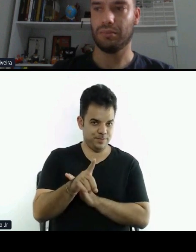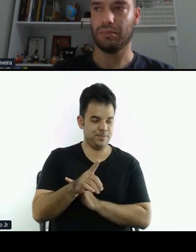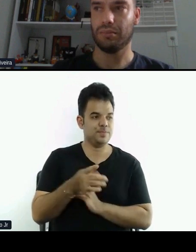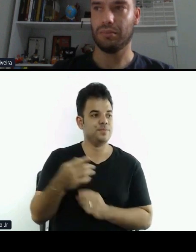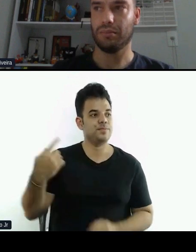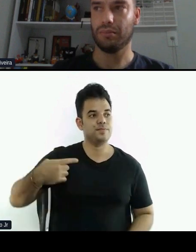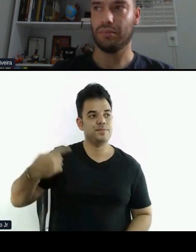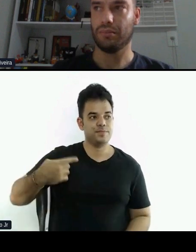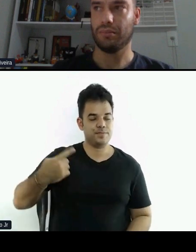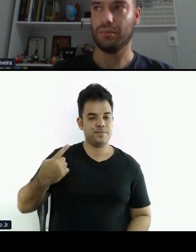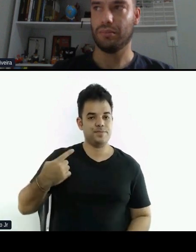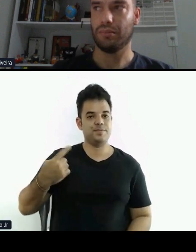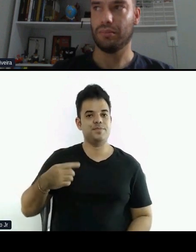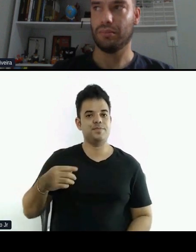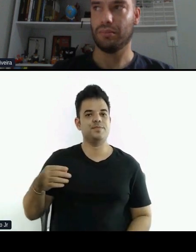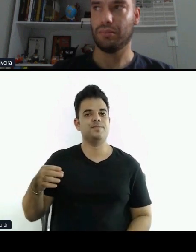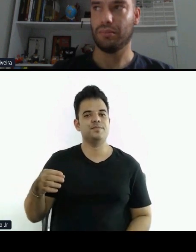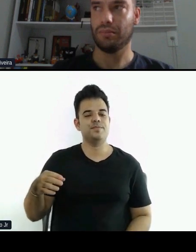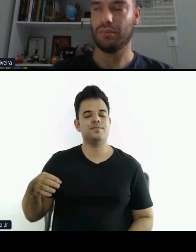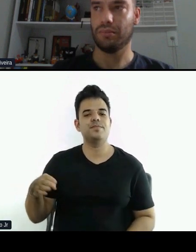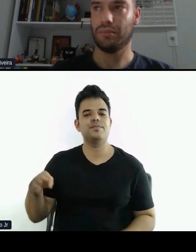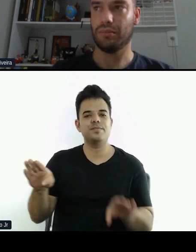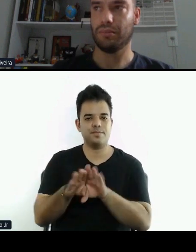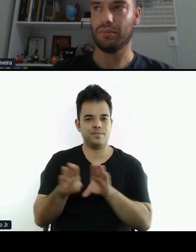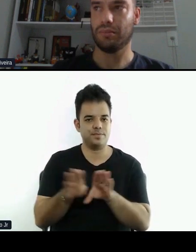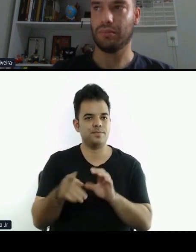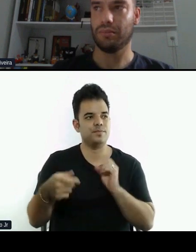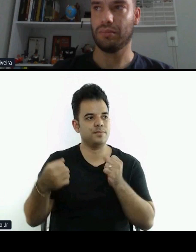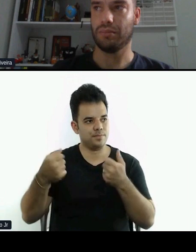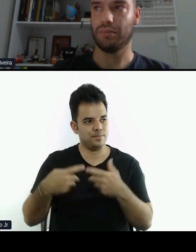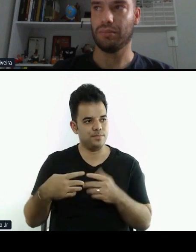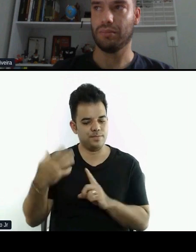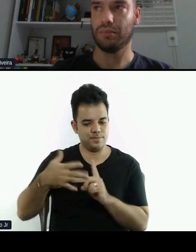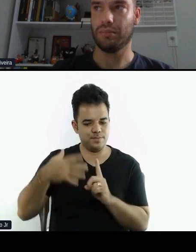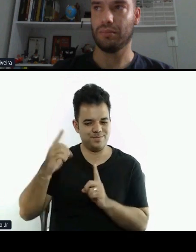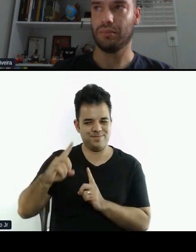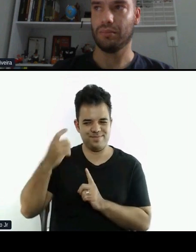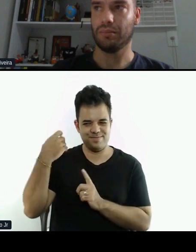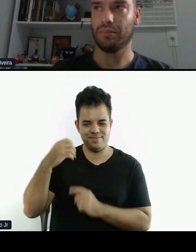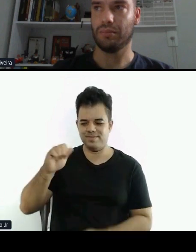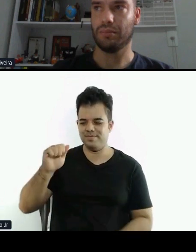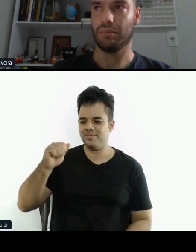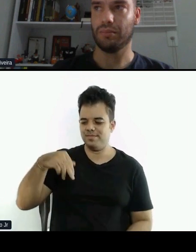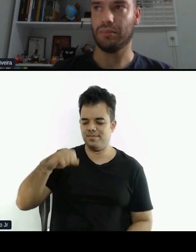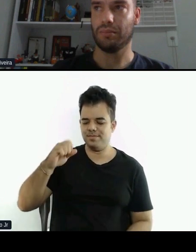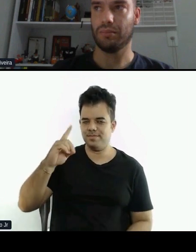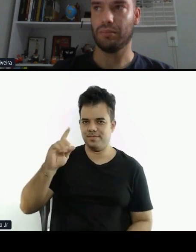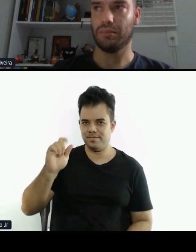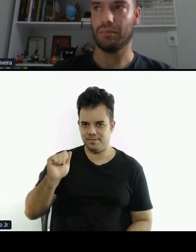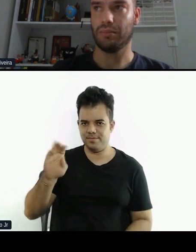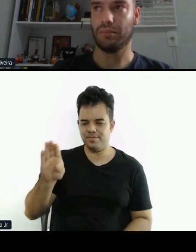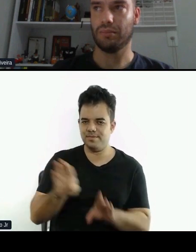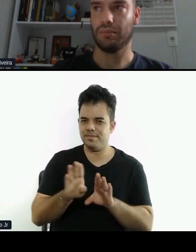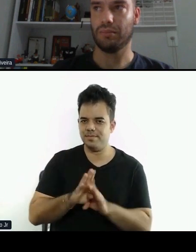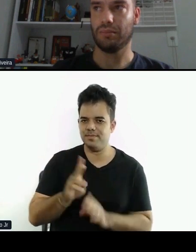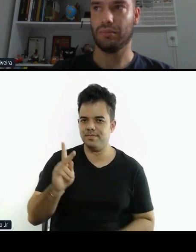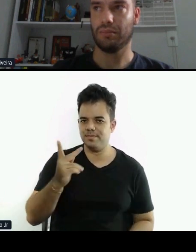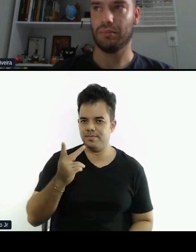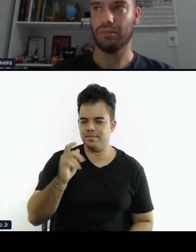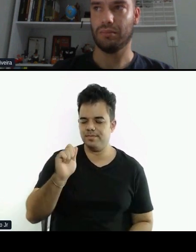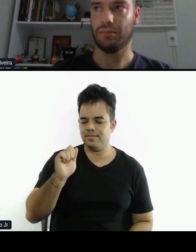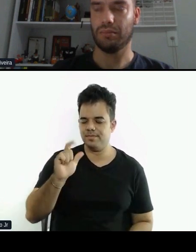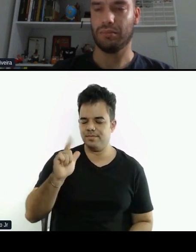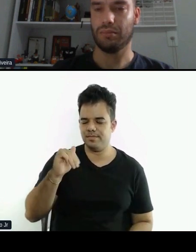até trazendo ao que a nossa palestrante anterior, as duas, né, a Amanda e a Aline, elas estavam comentando a questão